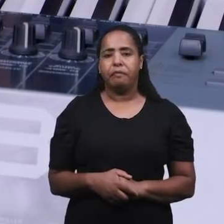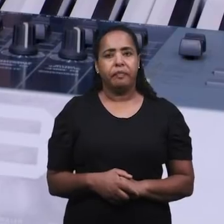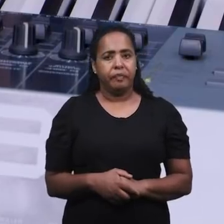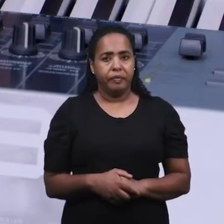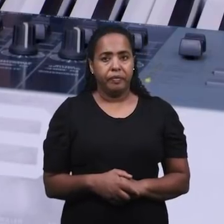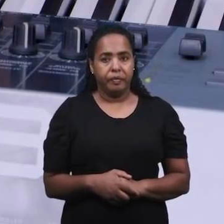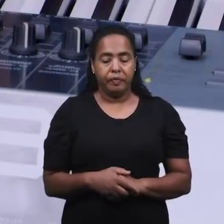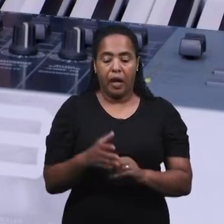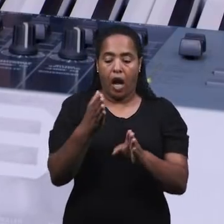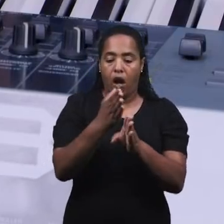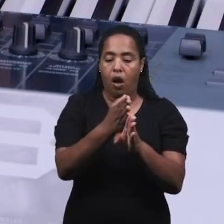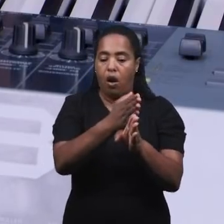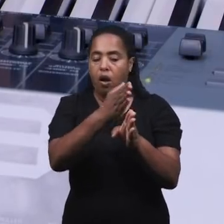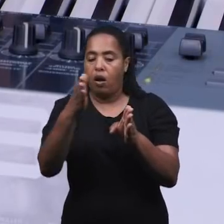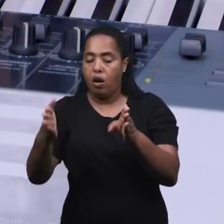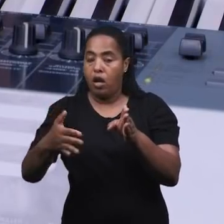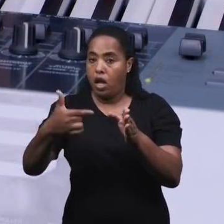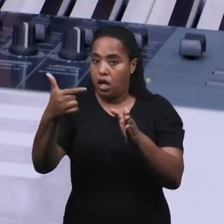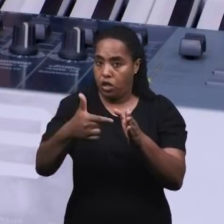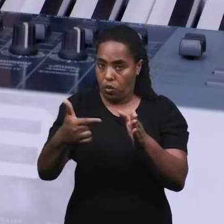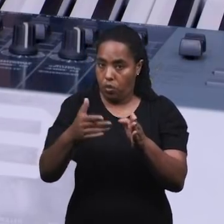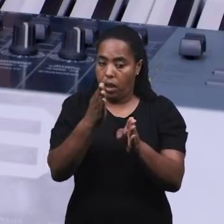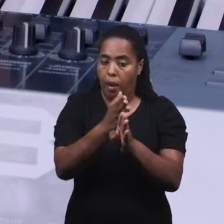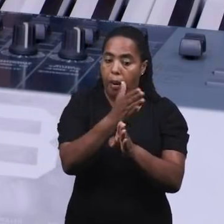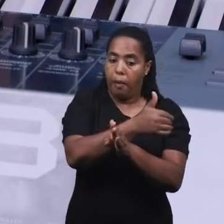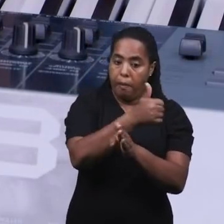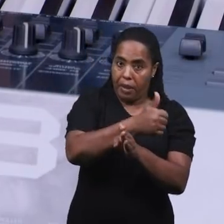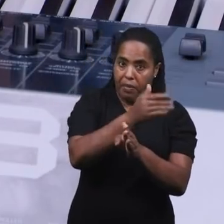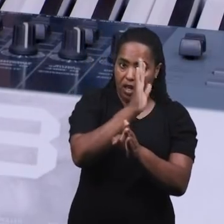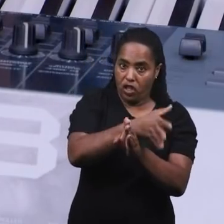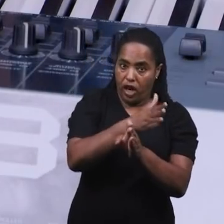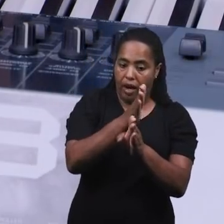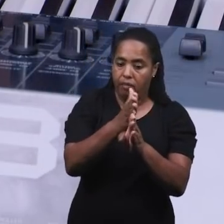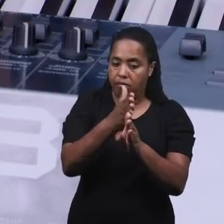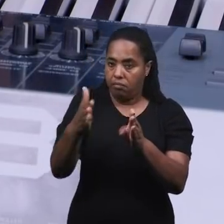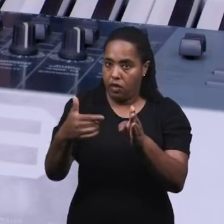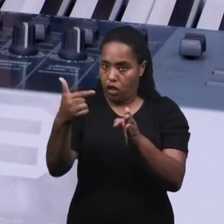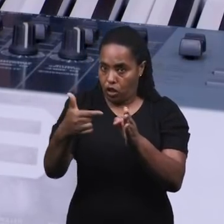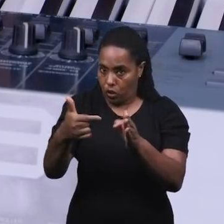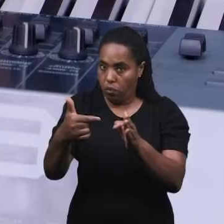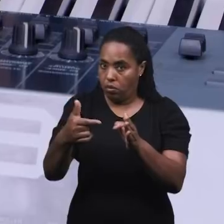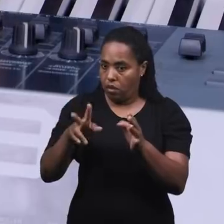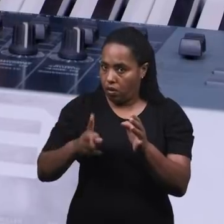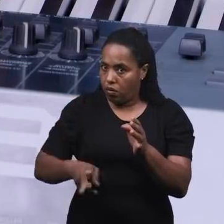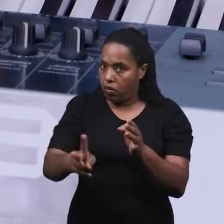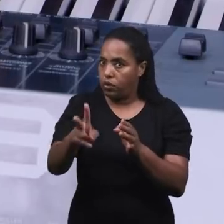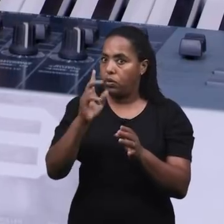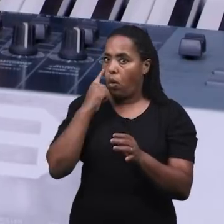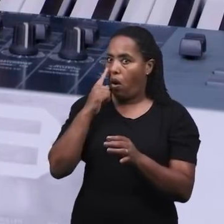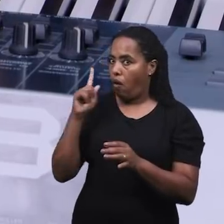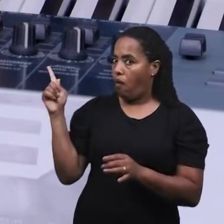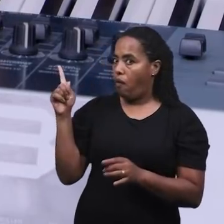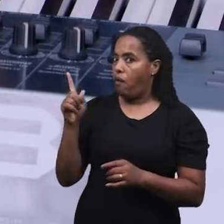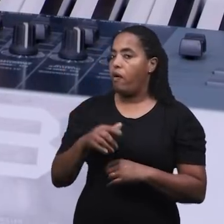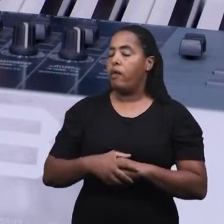Agora a segunda parte. Vamos trocar o dedinho para quinto dedo e vamos continuar.